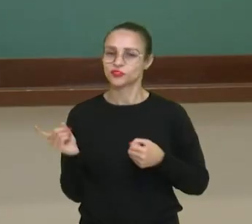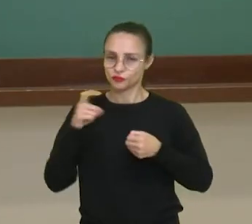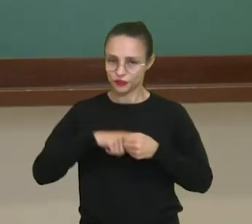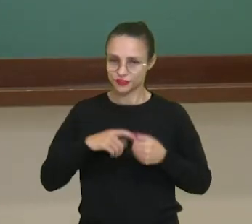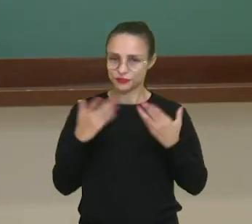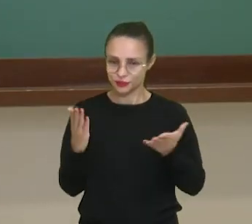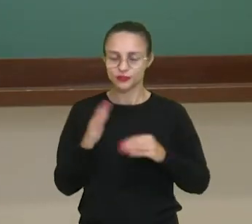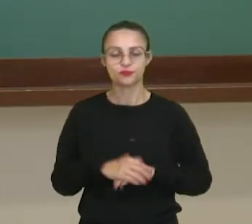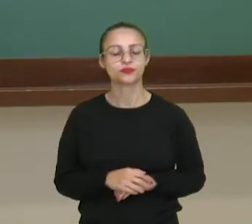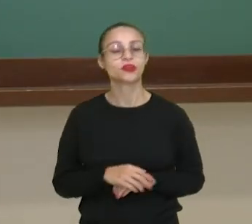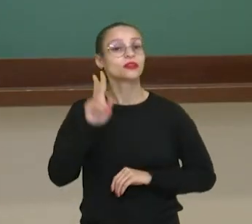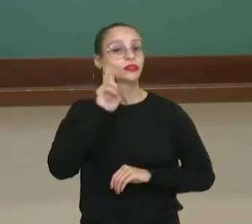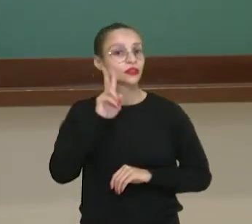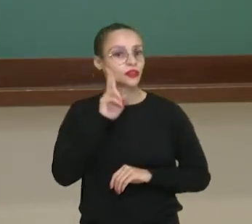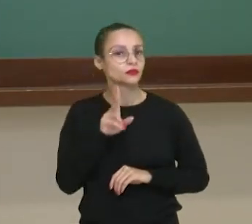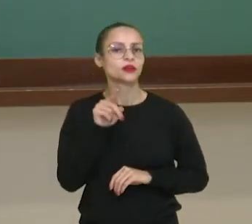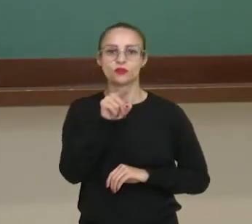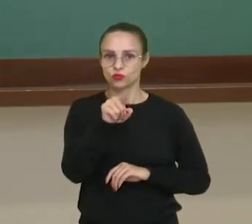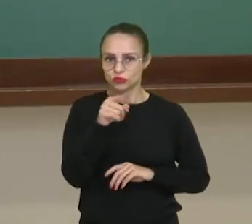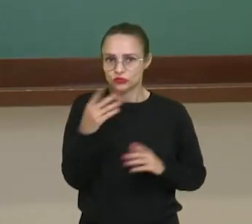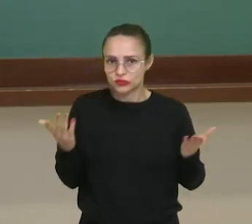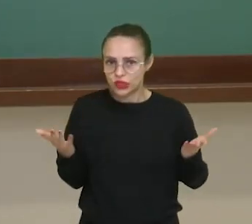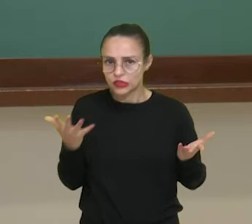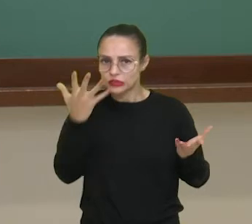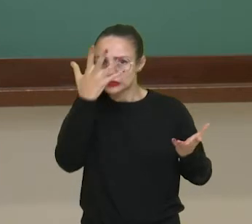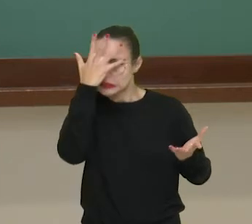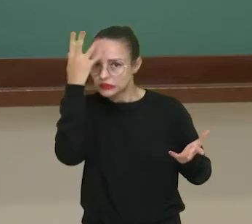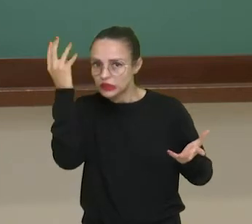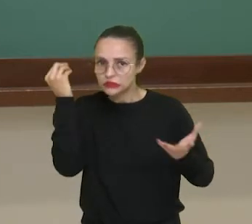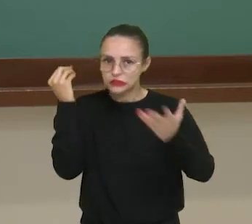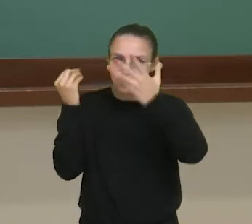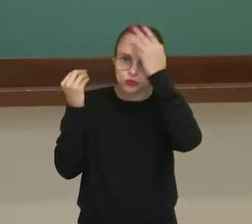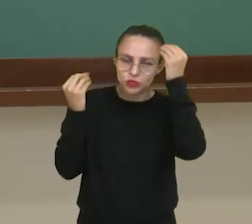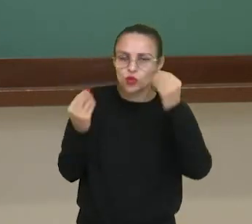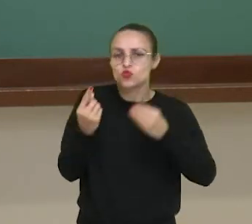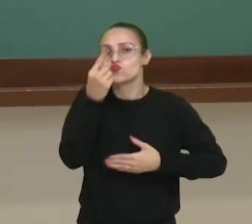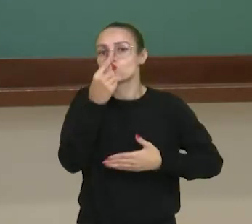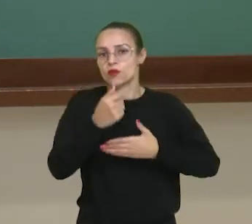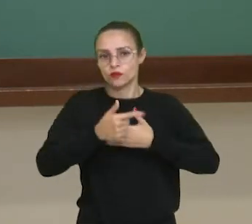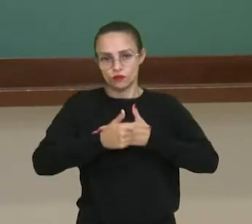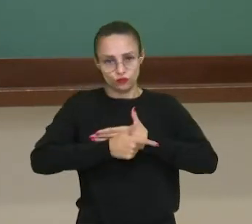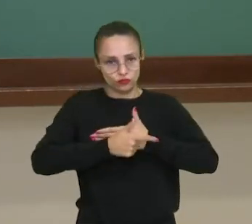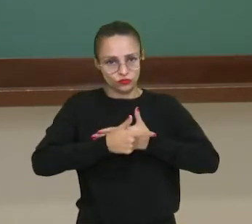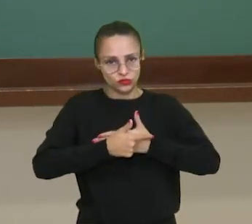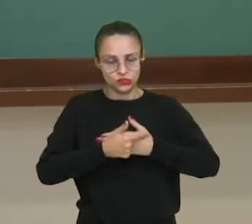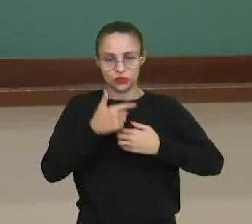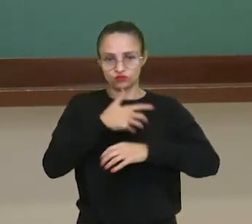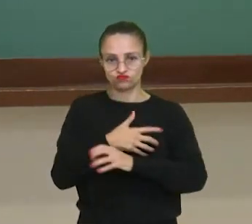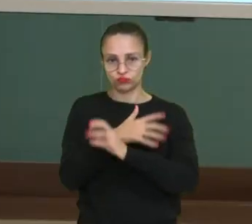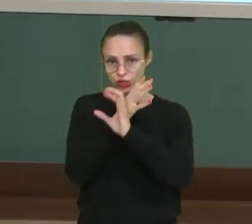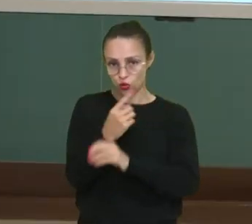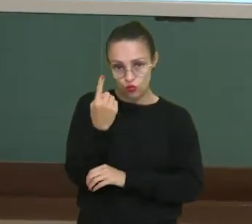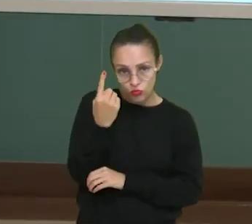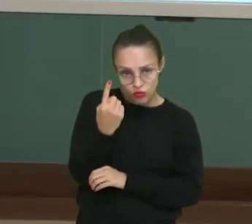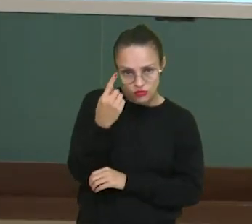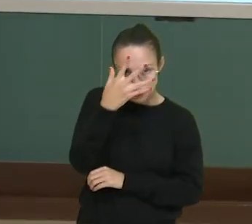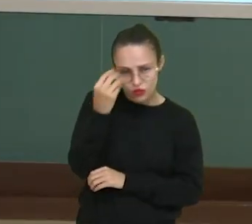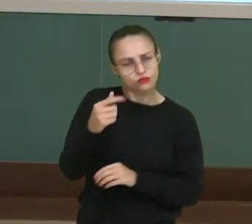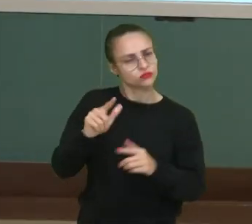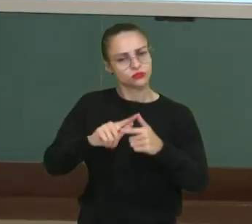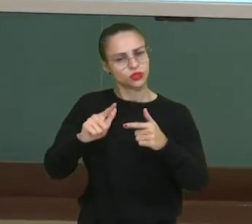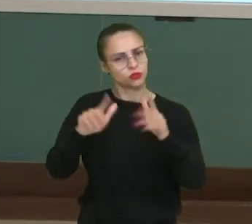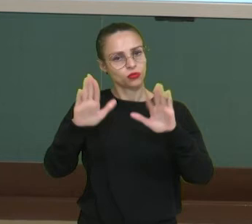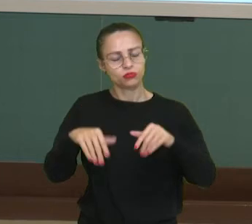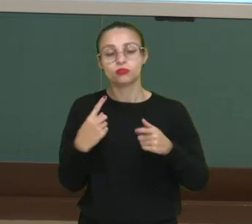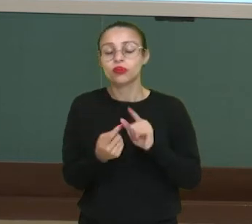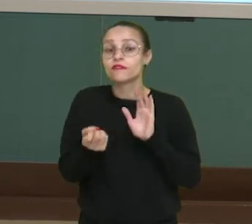retornamos. Lembrando, se você esquecer de colocar uma função do esqueleto, não tem problema. Lembrando que são